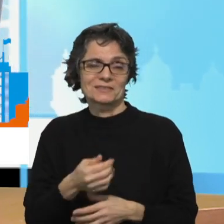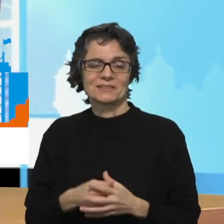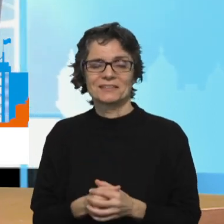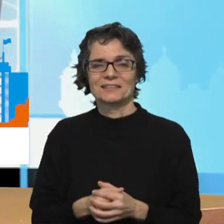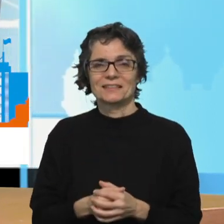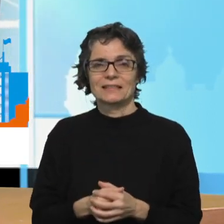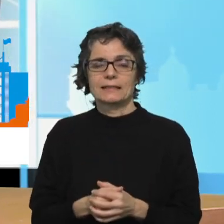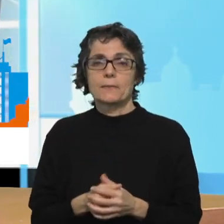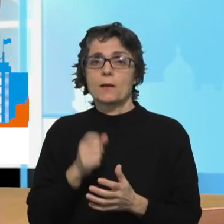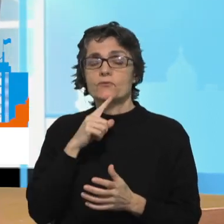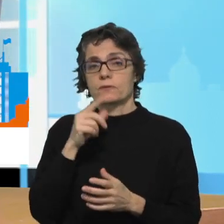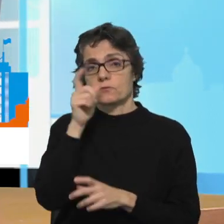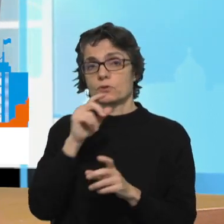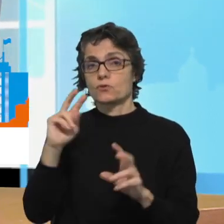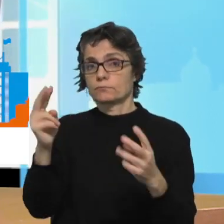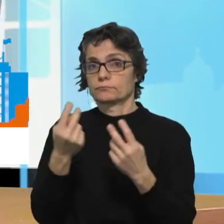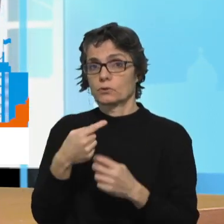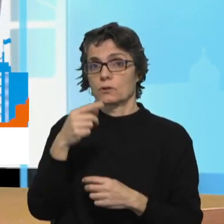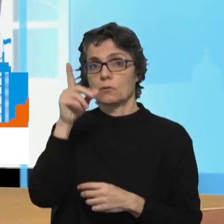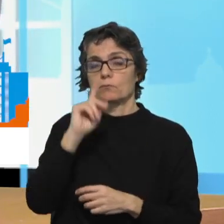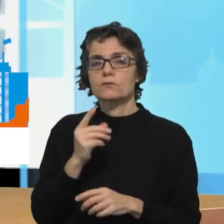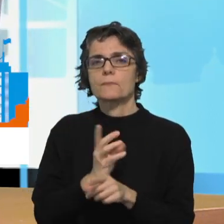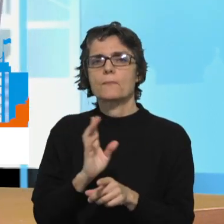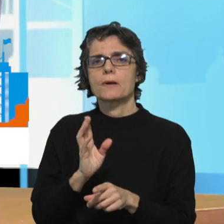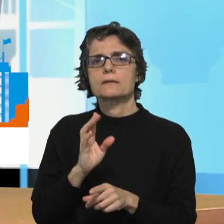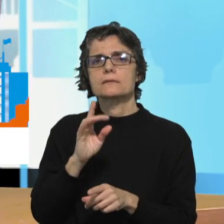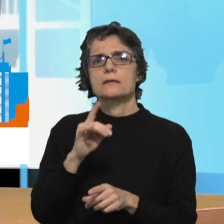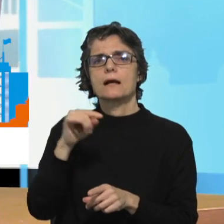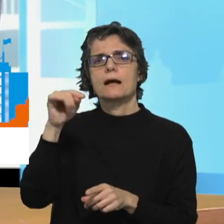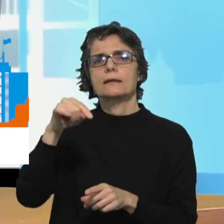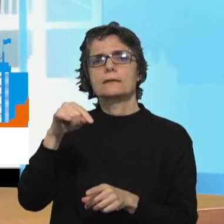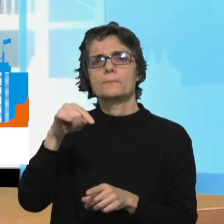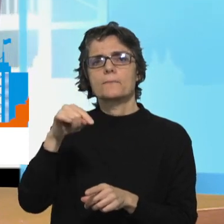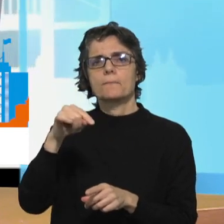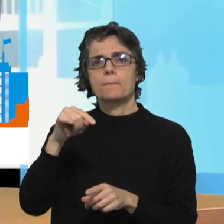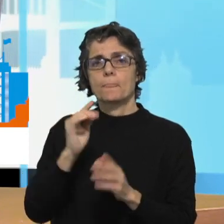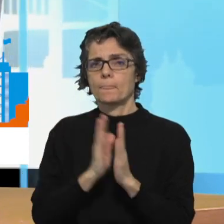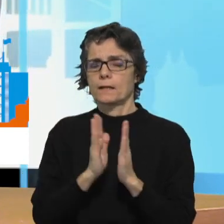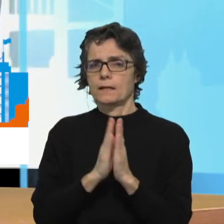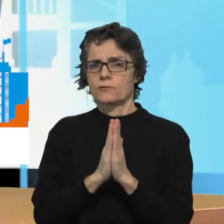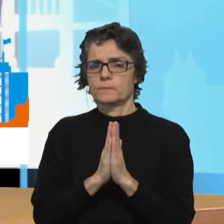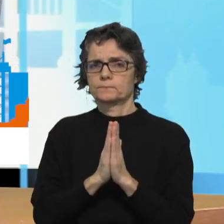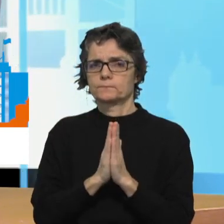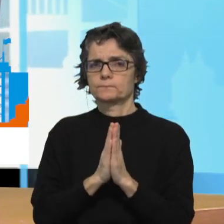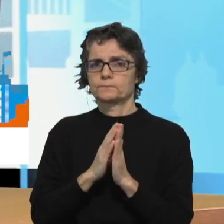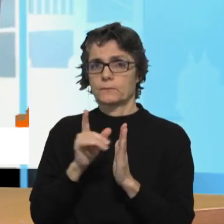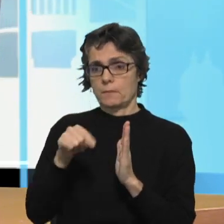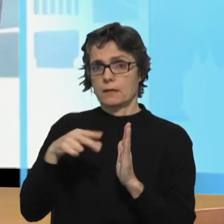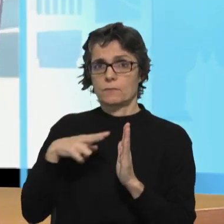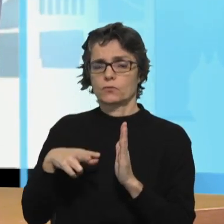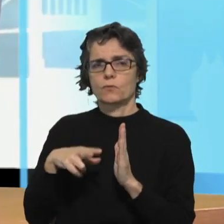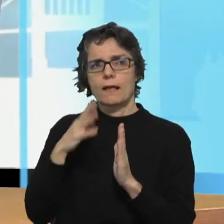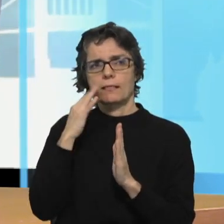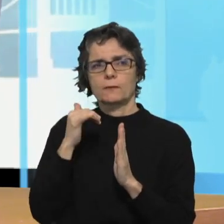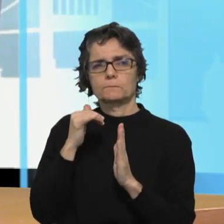os nossos espectadores não saibam, mas de facto há alguns anos, a Igreja toda, mas também aqui em Portugal, esteve a tentar reformular esta questão da catequese, não